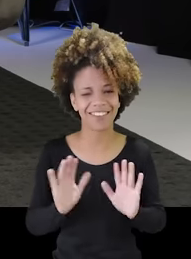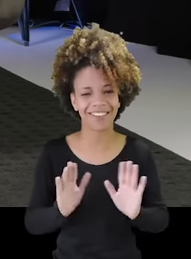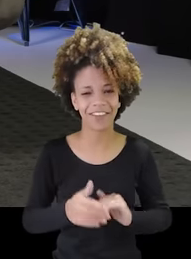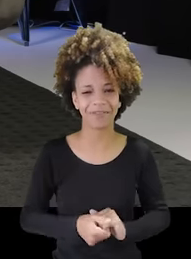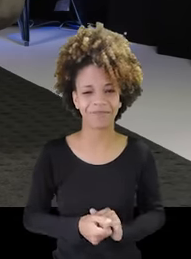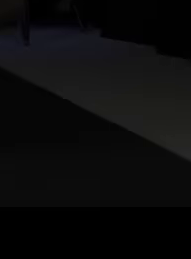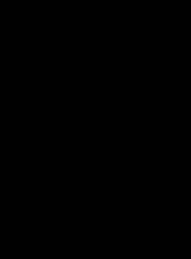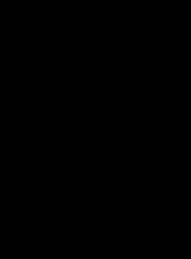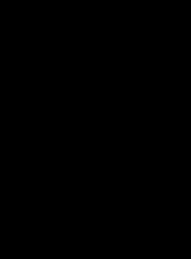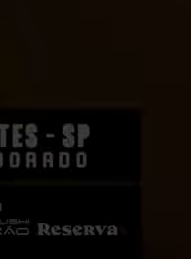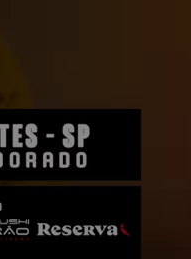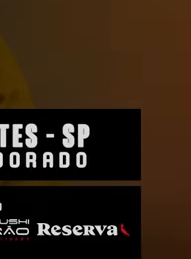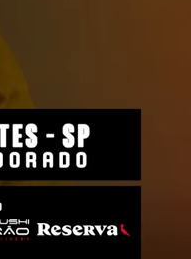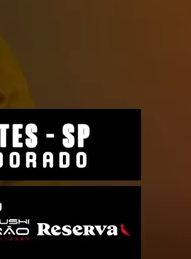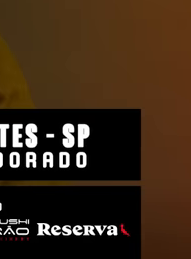gente obrigado